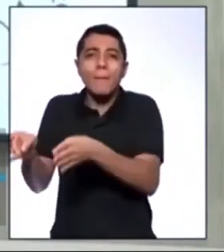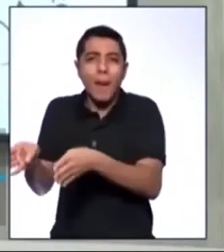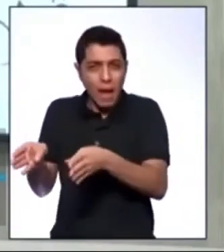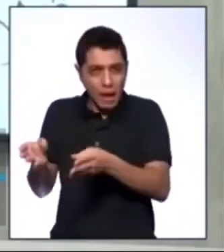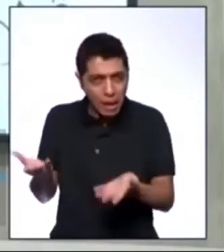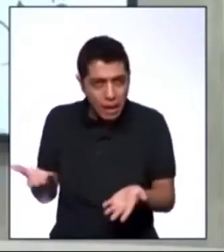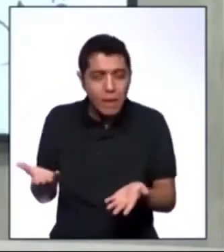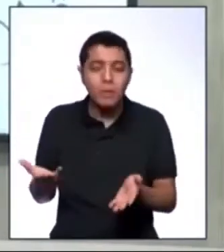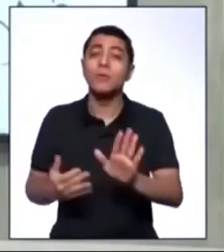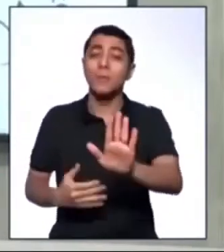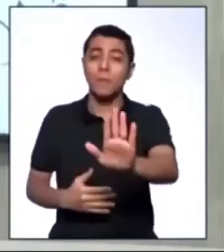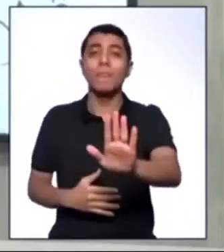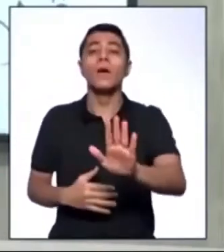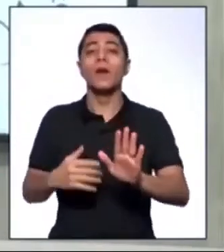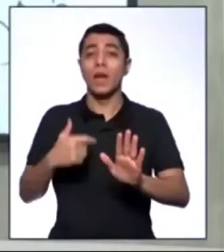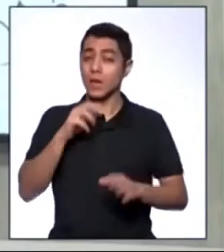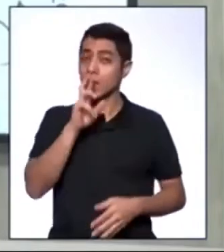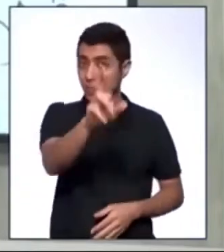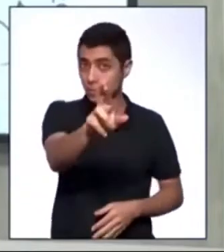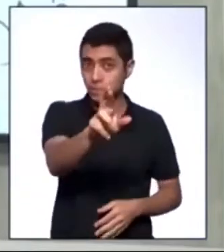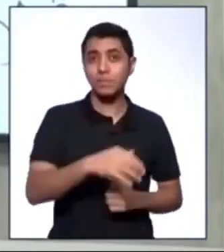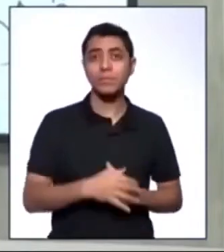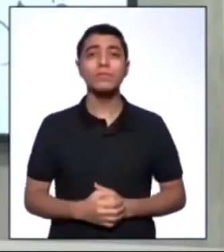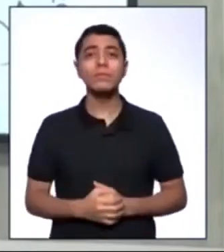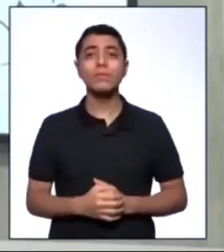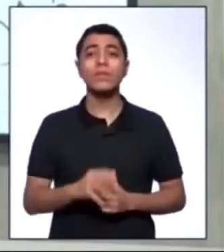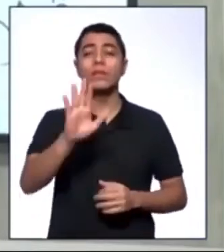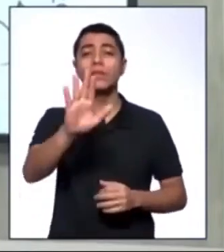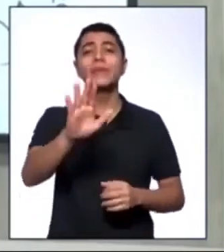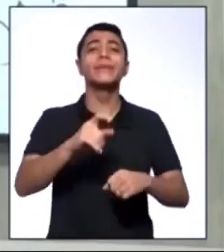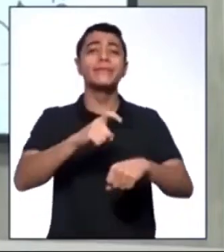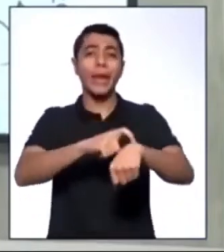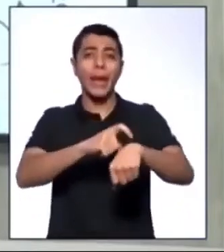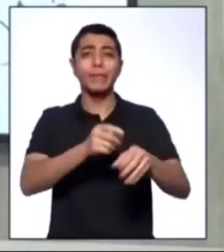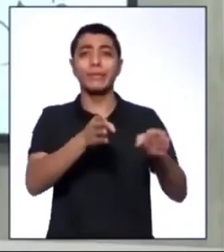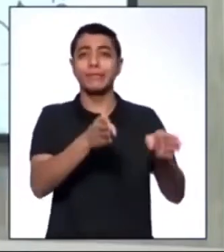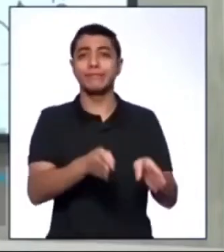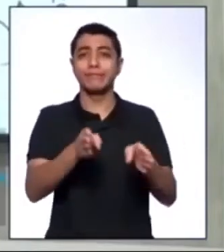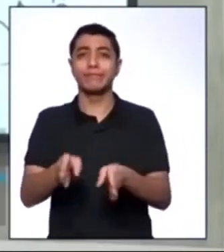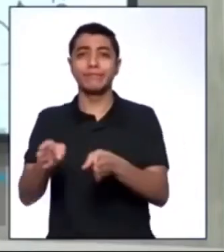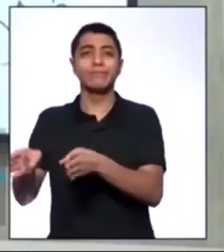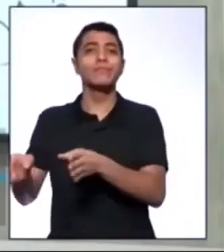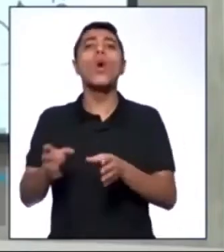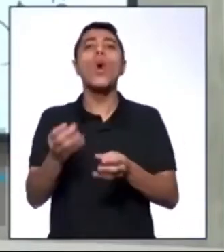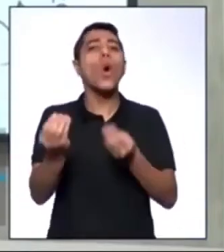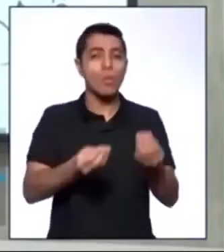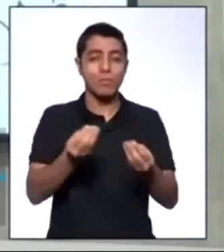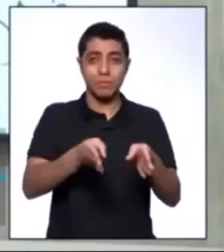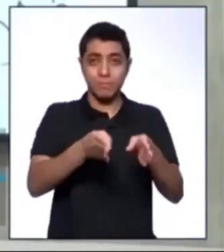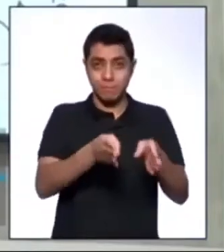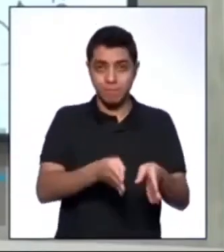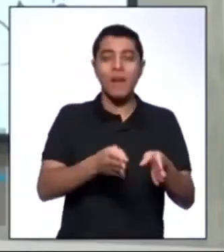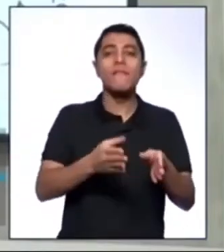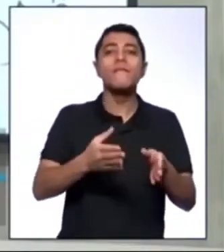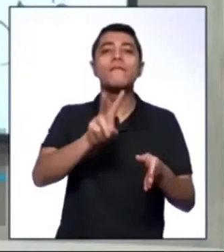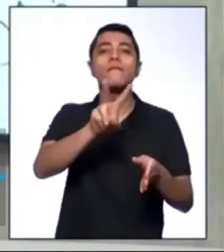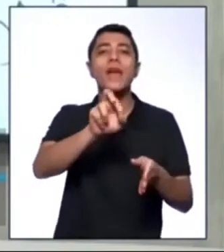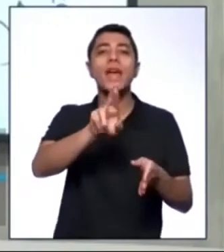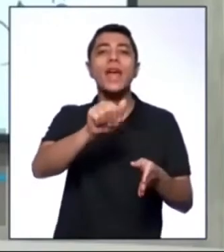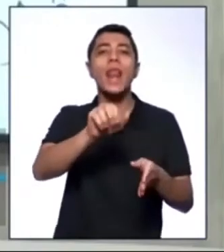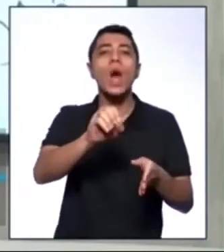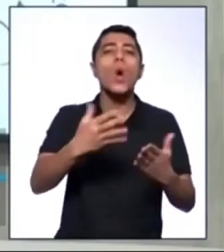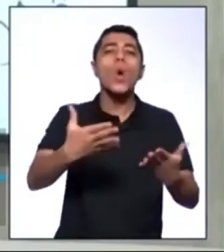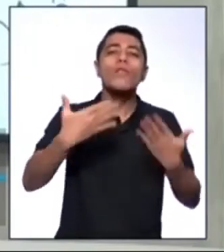Por exemplo, durante o verão, a gente pode esperar o tempo mais quente e chuvoso durante todo o verão. Mas